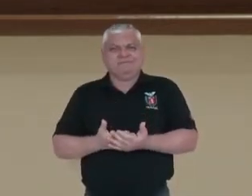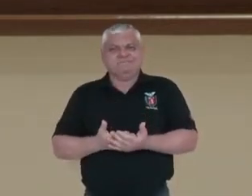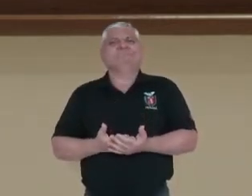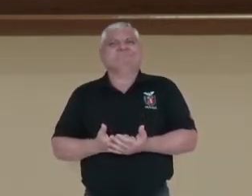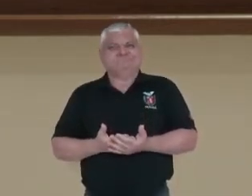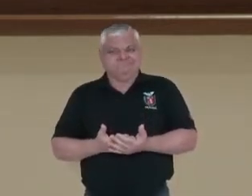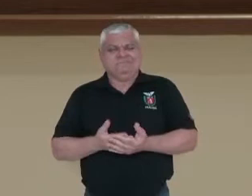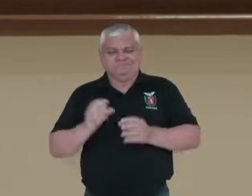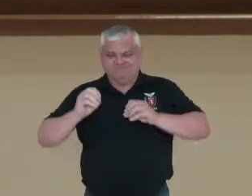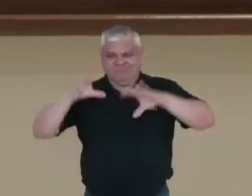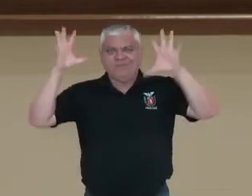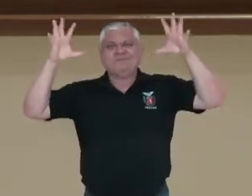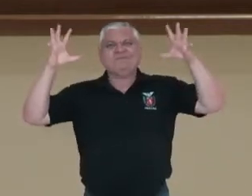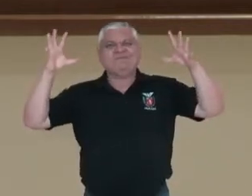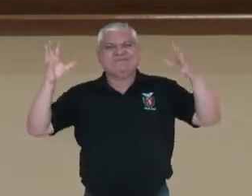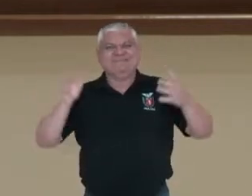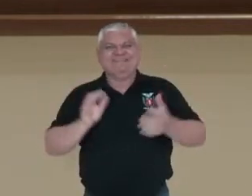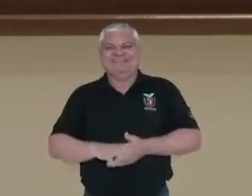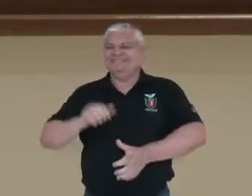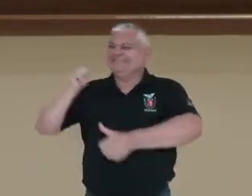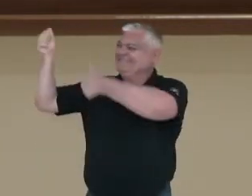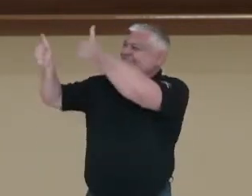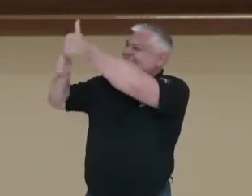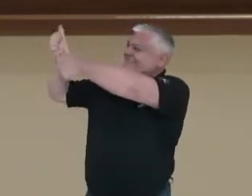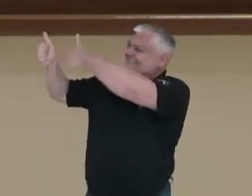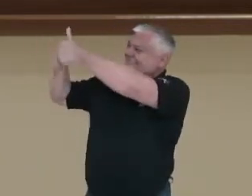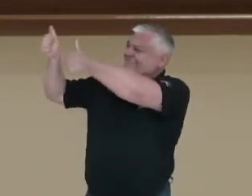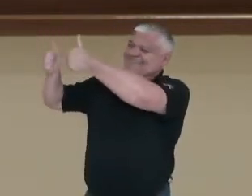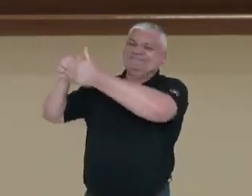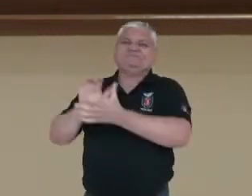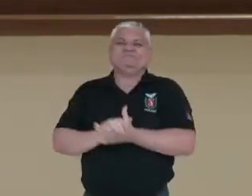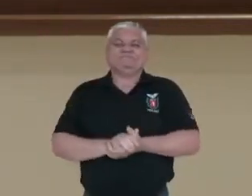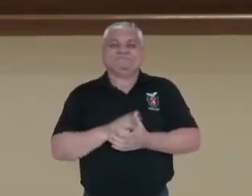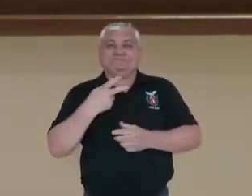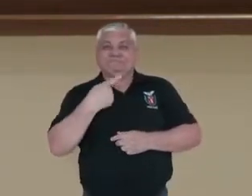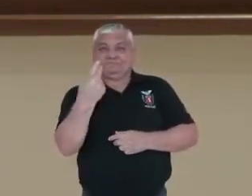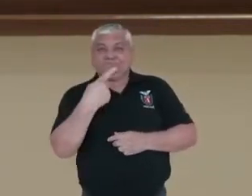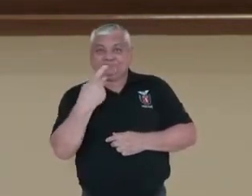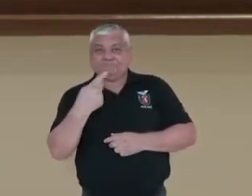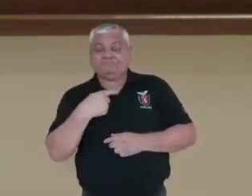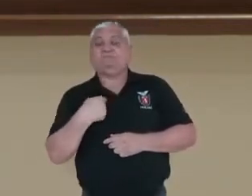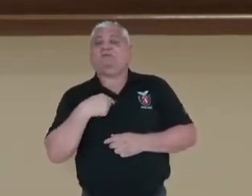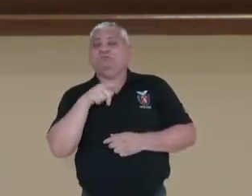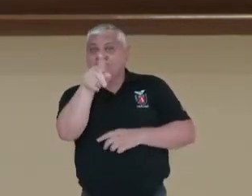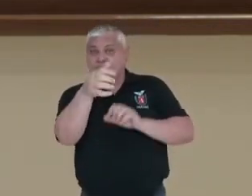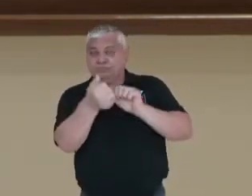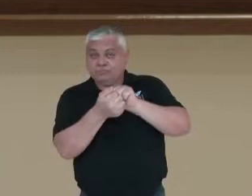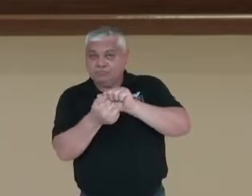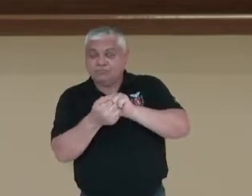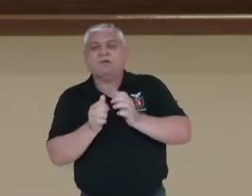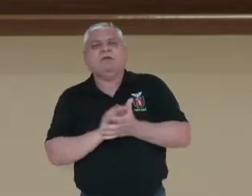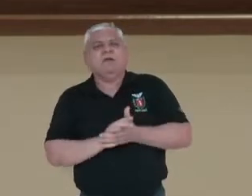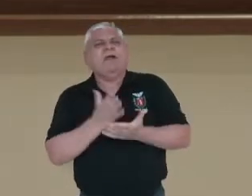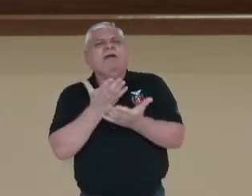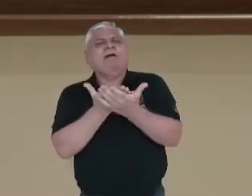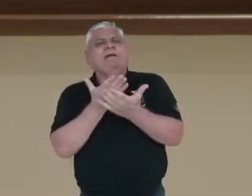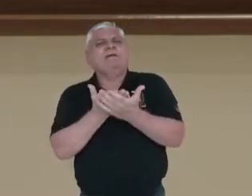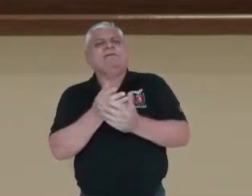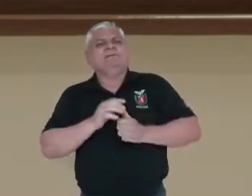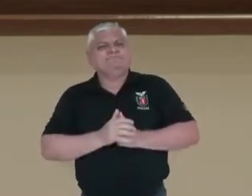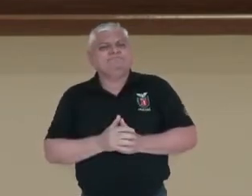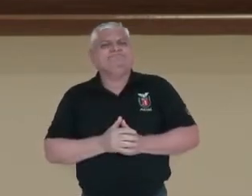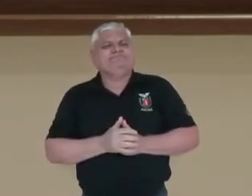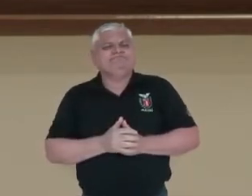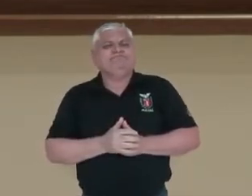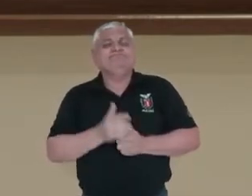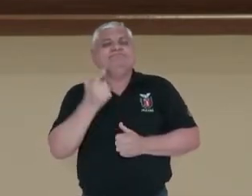dar meu golpe de mágica. Tudo bem, Ronaldo? Então, eu e o Ronaldo vamos ficar com vocês aqui na nossa aula.